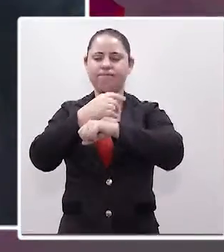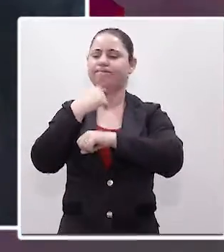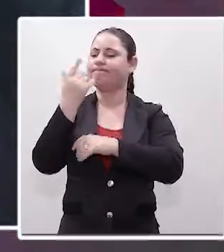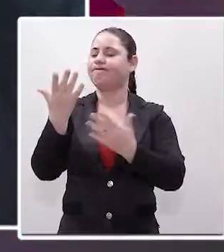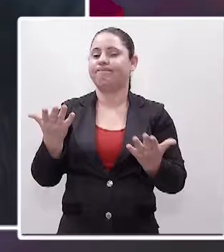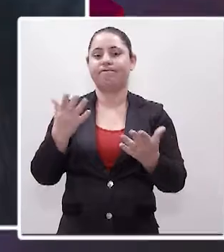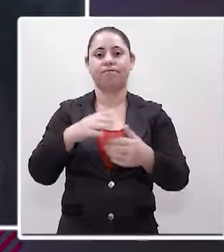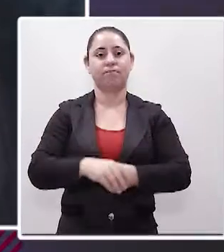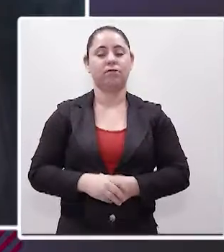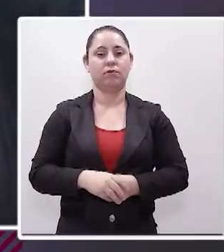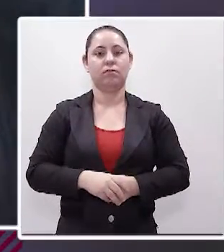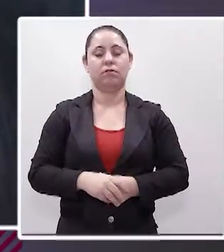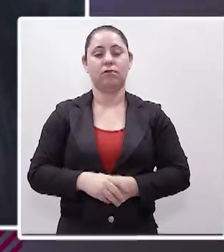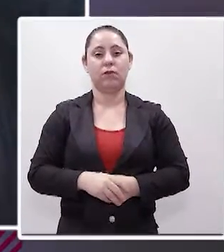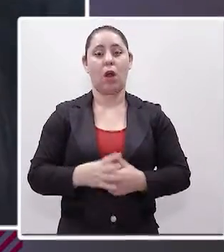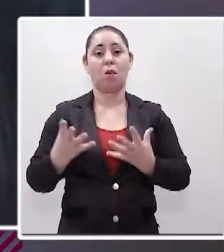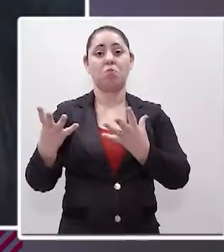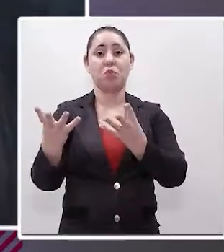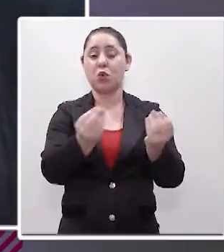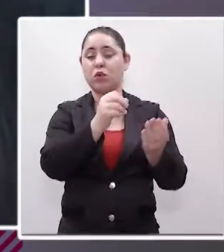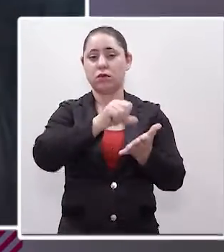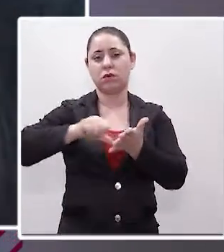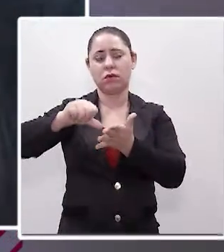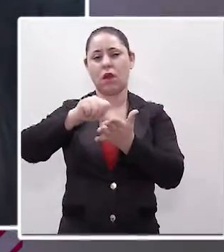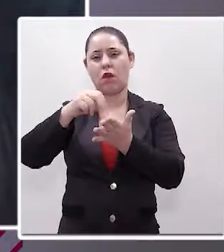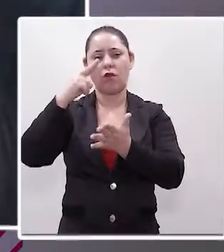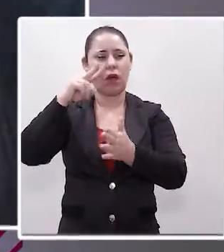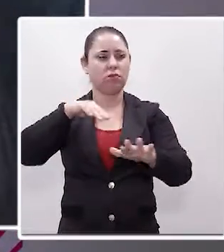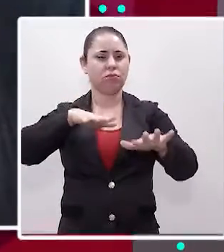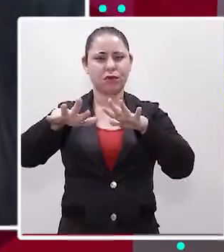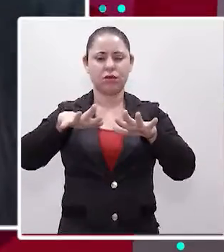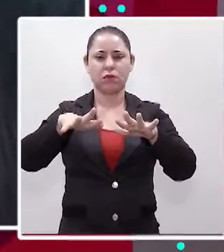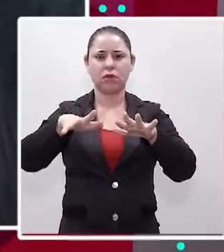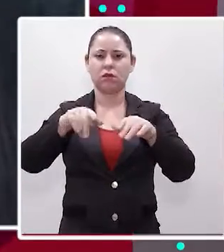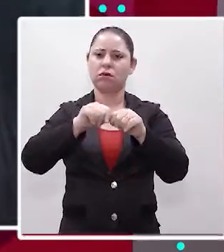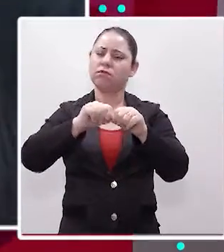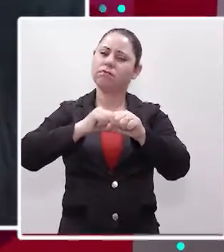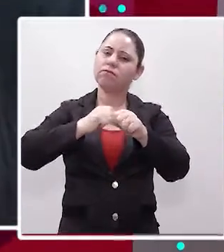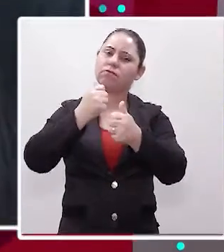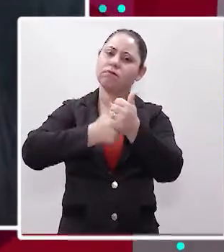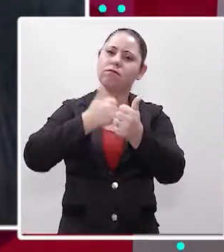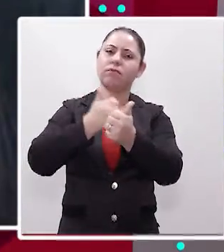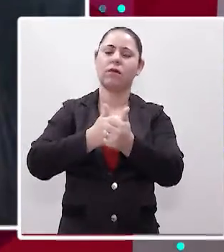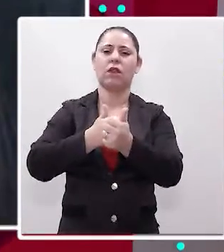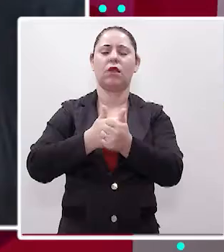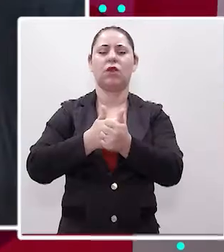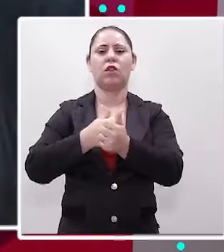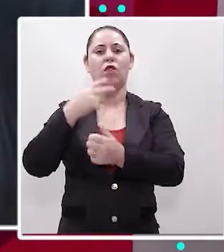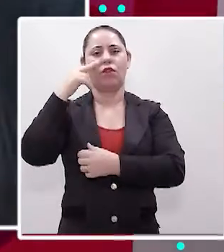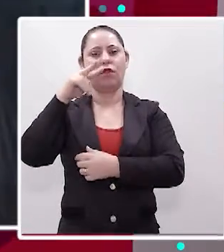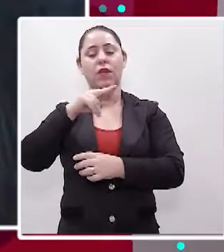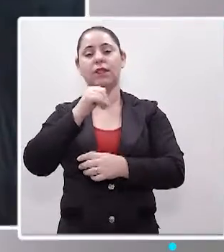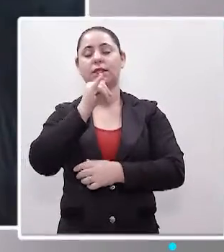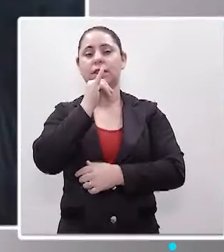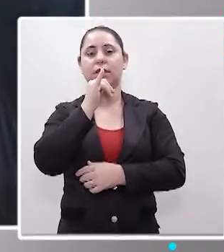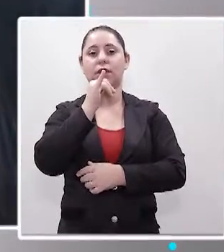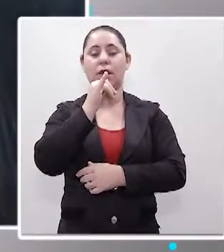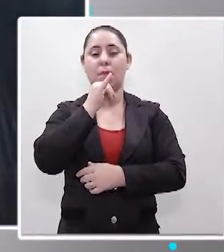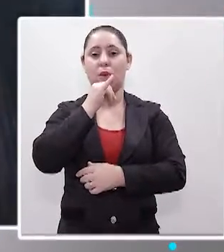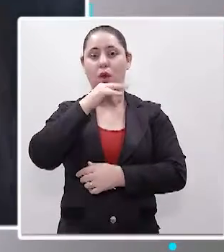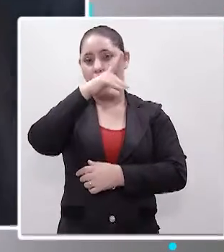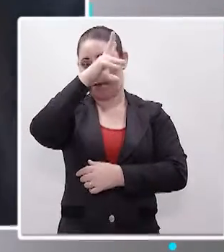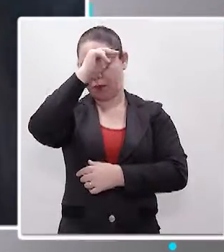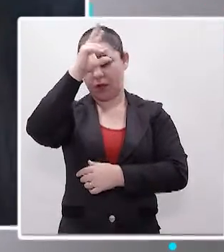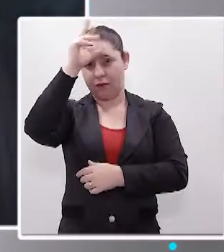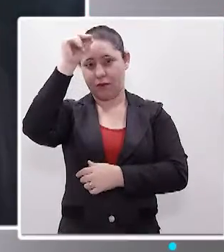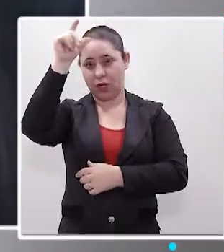uma videoaula. Então, assim, muitas redes se movimentaram. A gente vê que eu vi